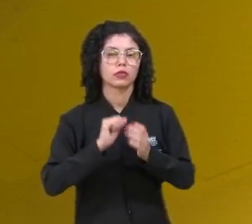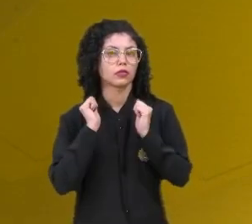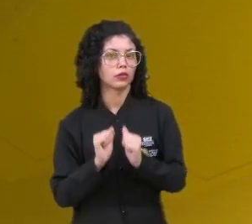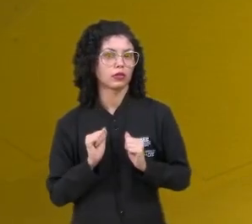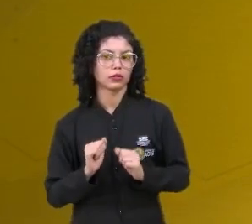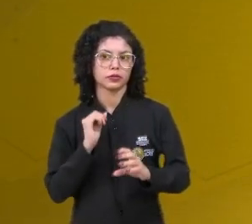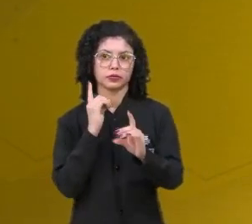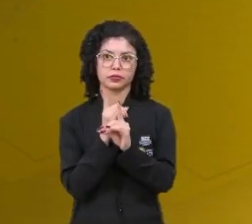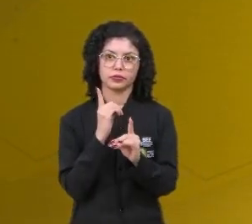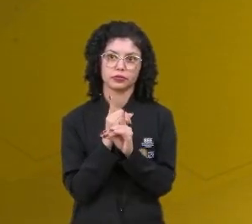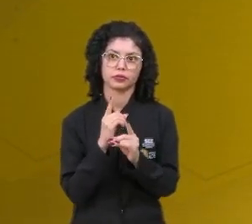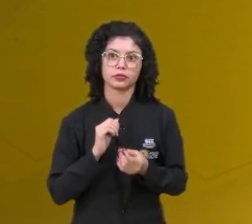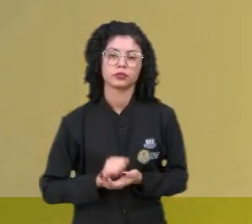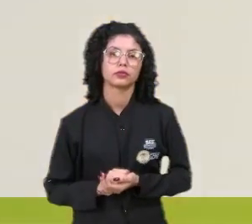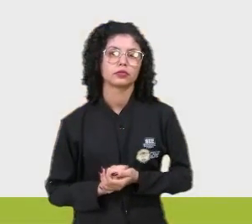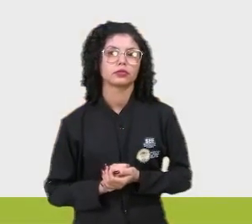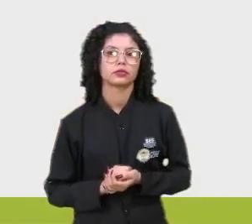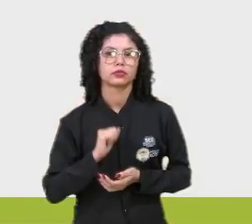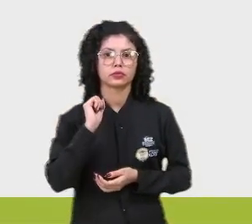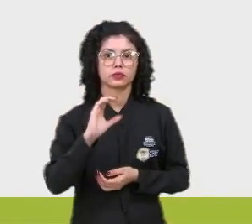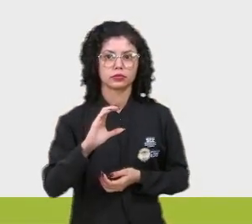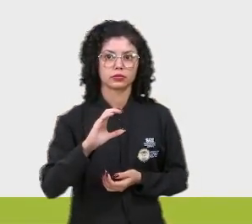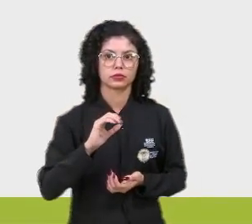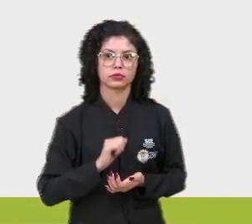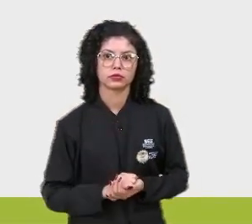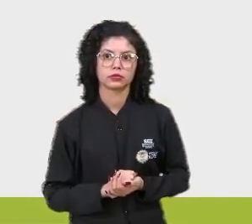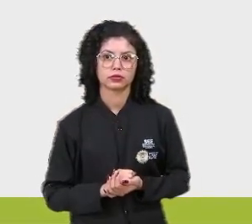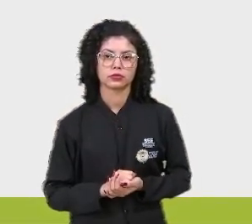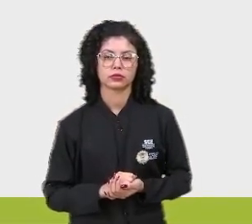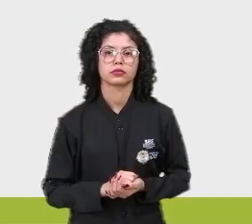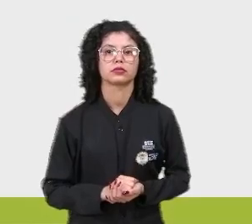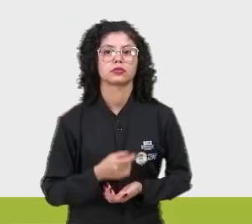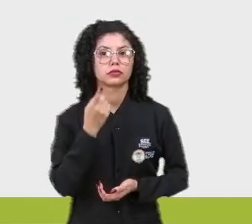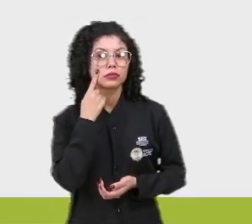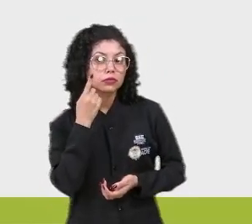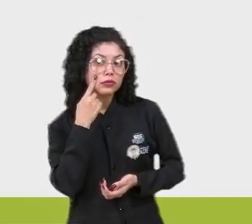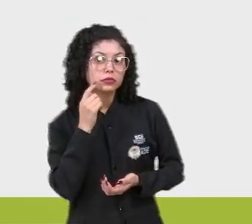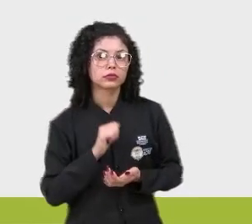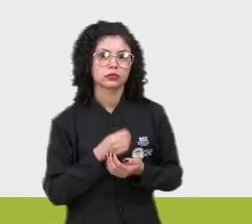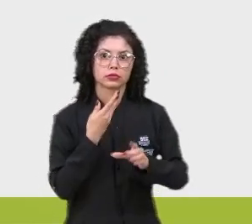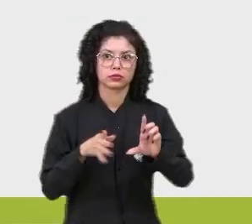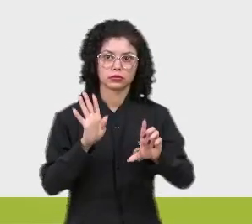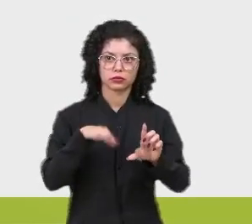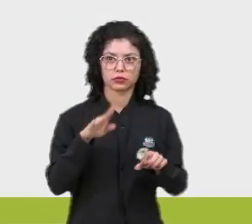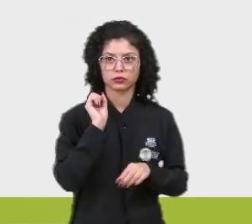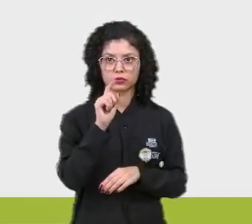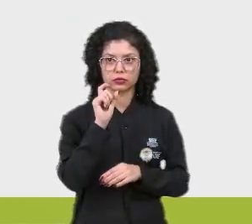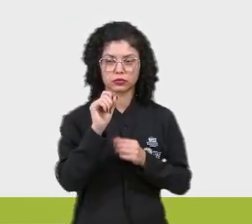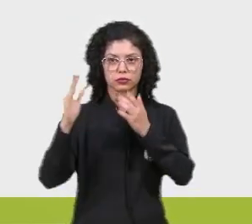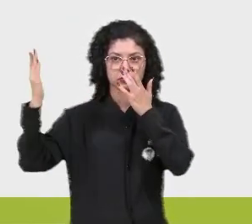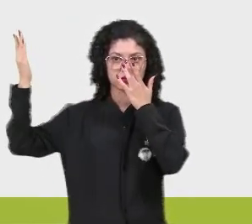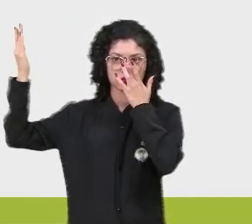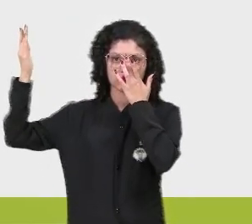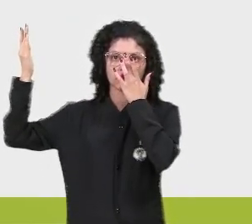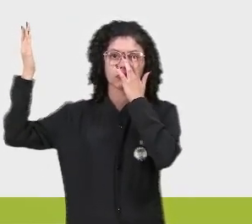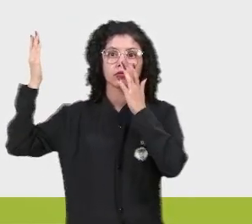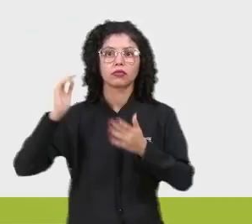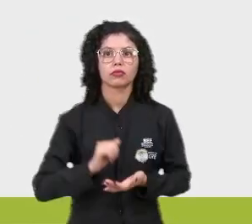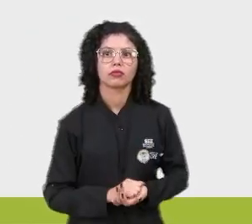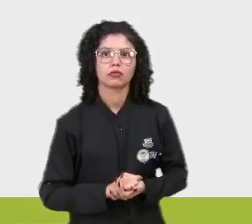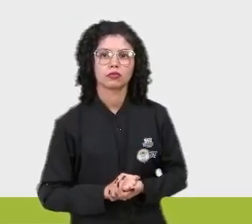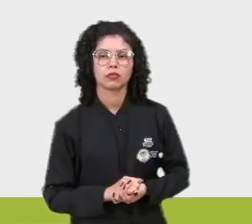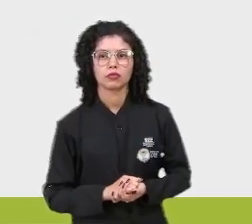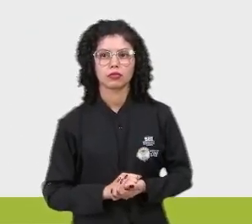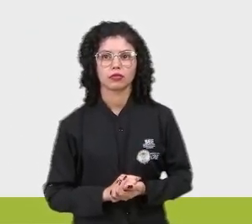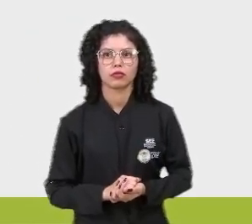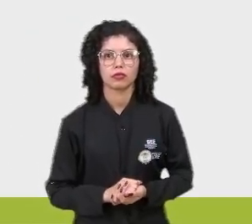poder encontrar o carbono da seguinte maneira. Observe a tabelinha que está em azul bem no cantinho da tela, tá?